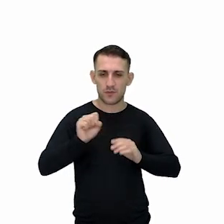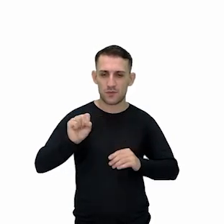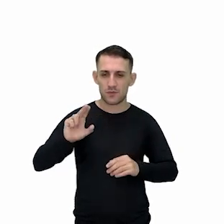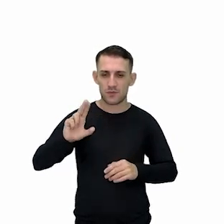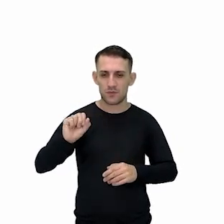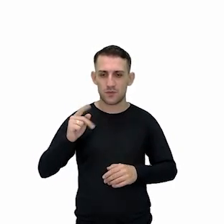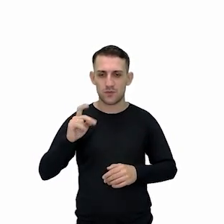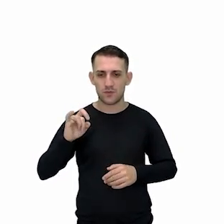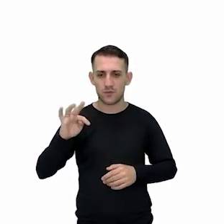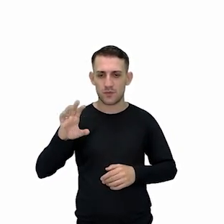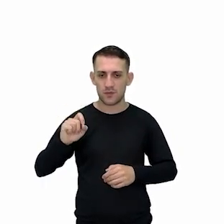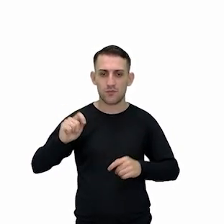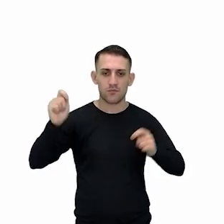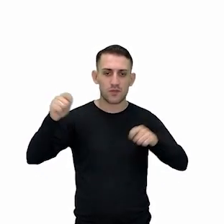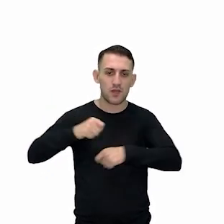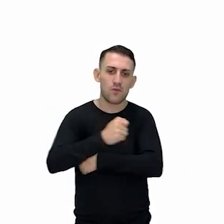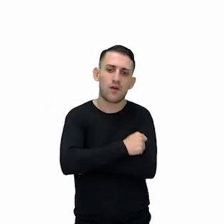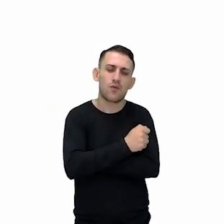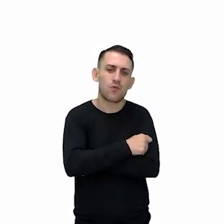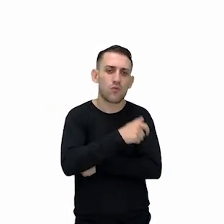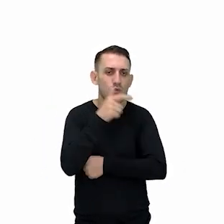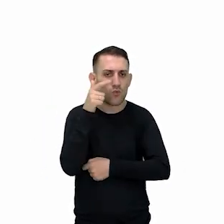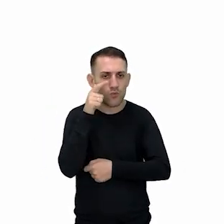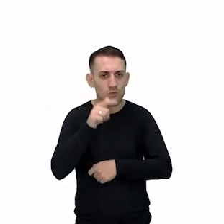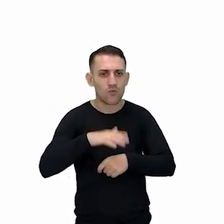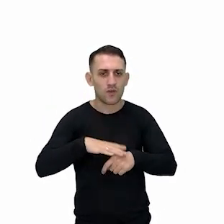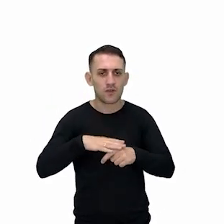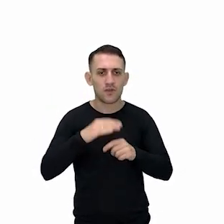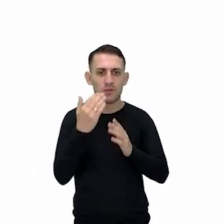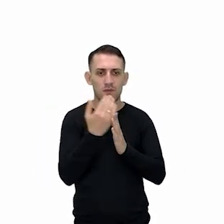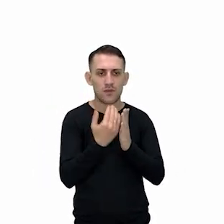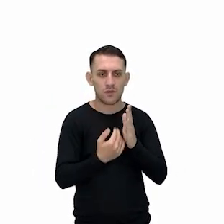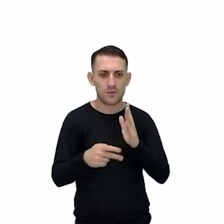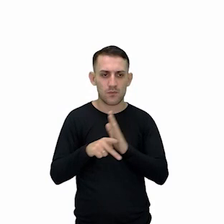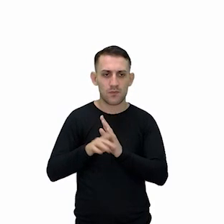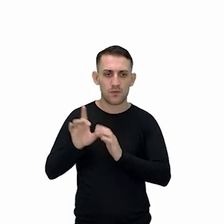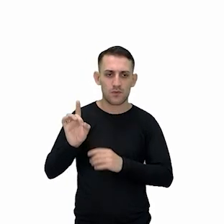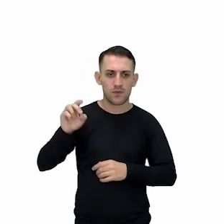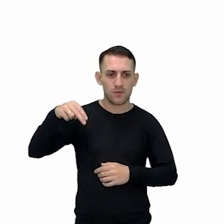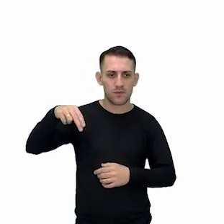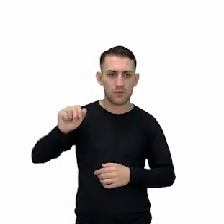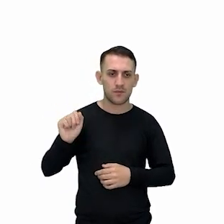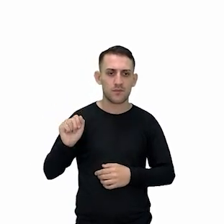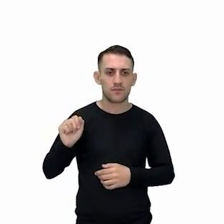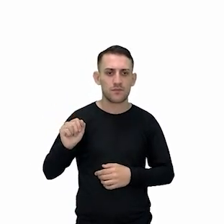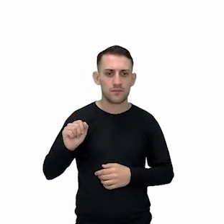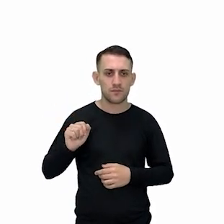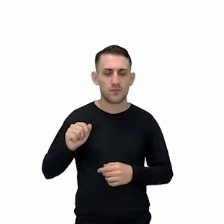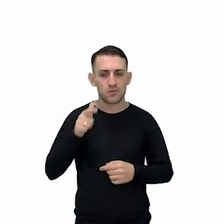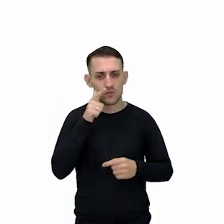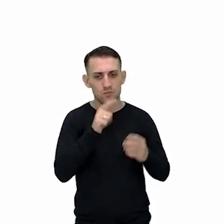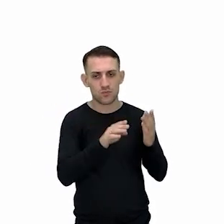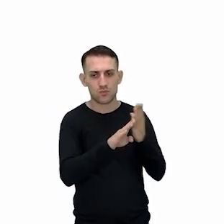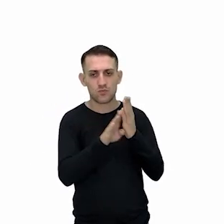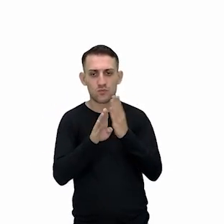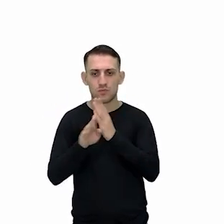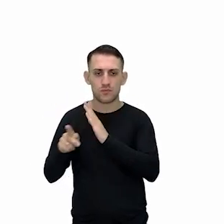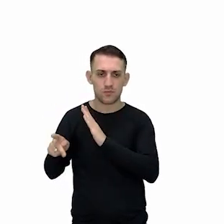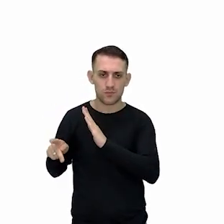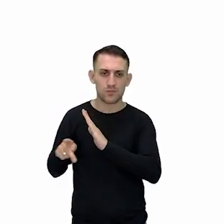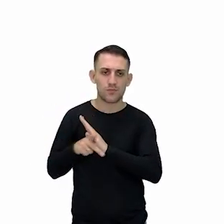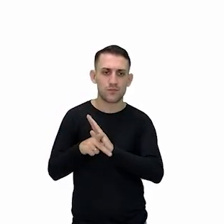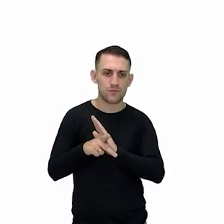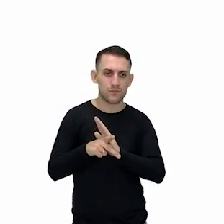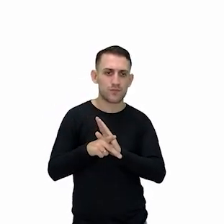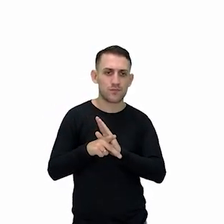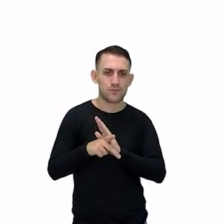os estudantes podem seguir com a marcação dos trechos de DNA nos pontos de clivagem identificados pelos sítios aí